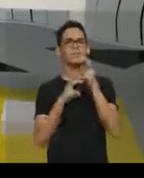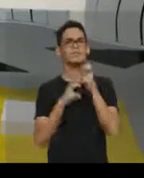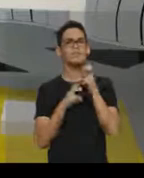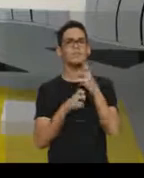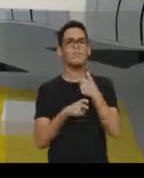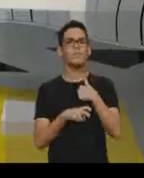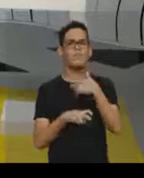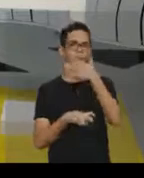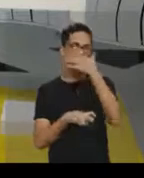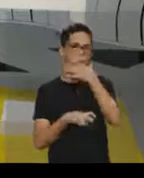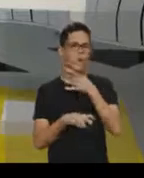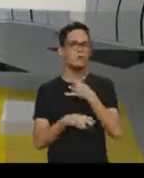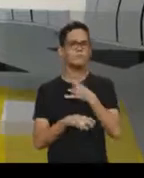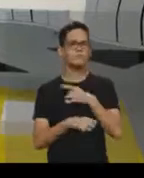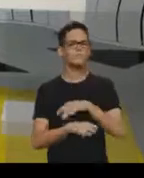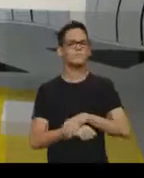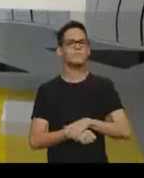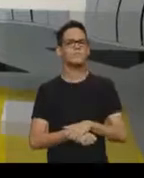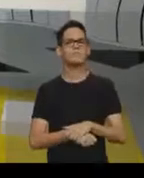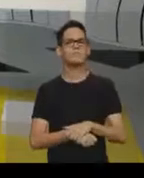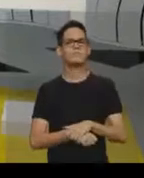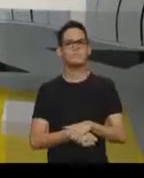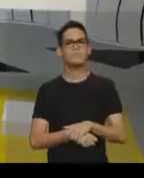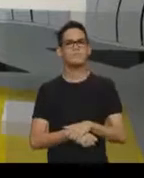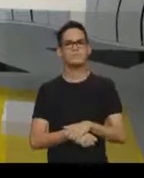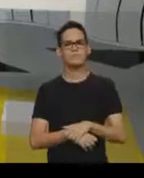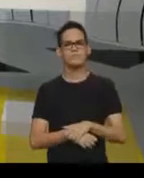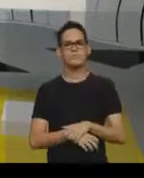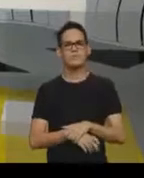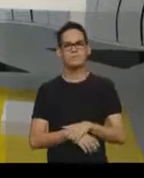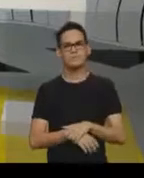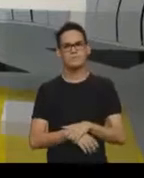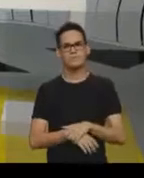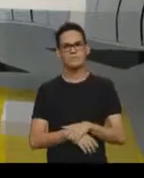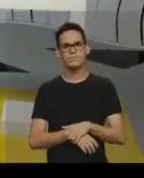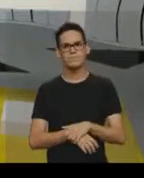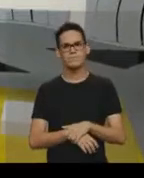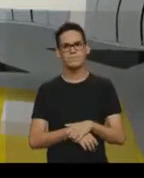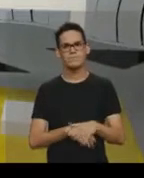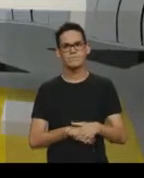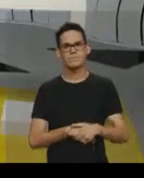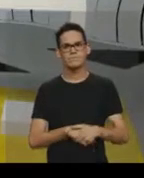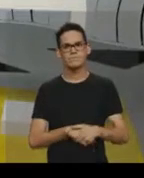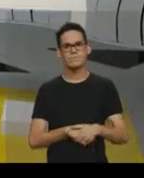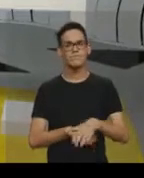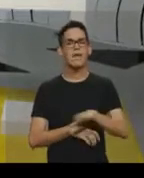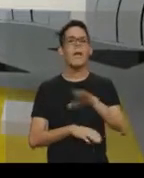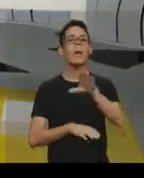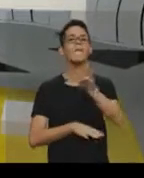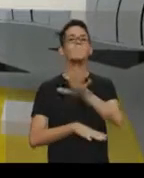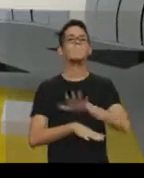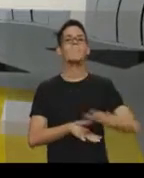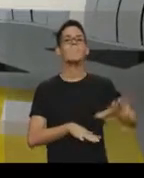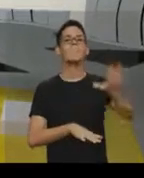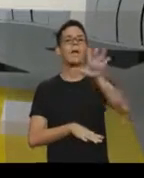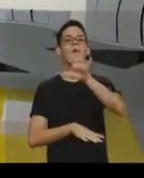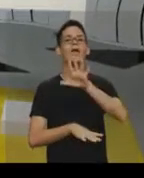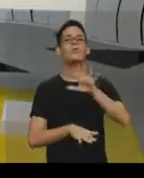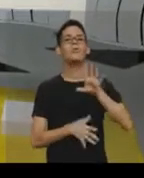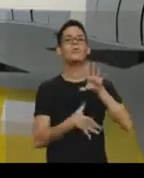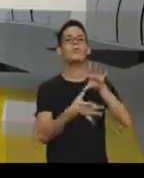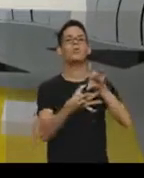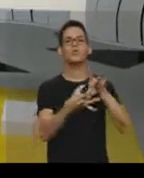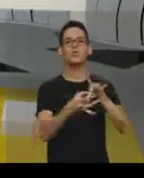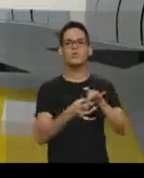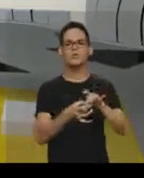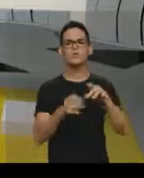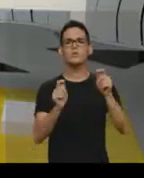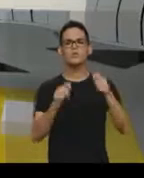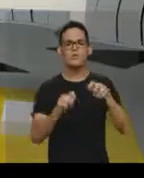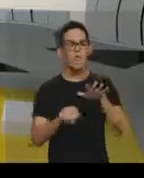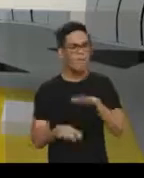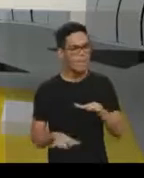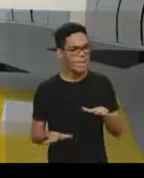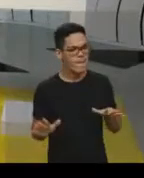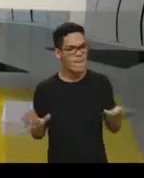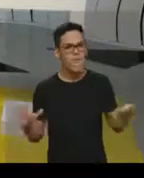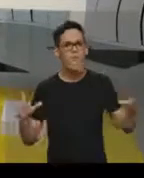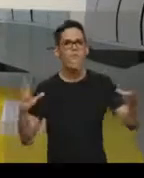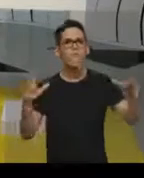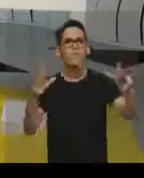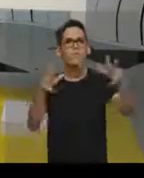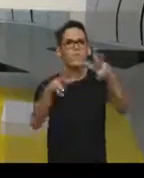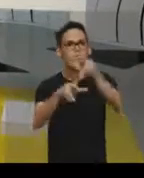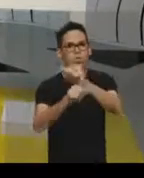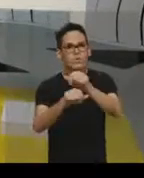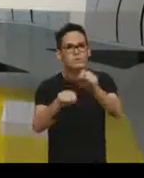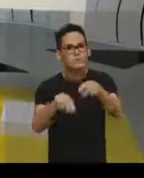meu rosto, né? Os meus detalhes. Esse plano de conjunto, ele já pega toda essa parte, mas